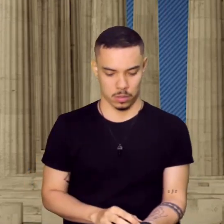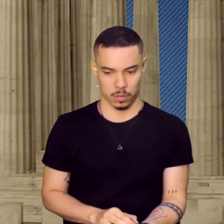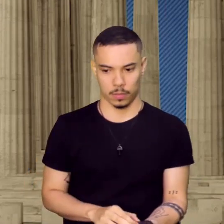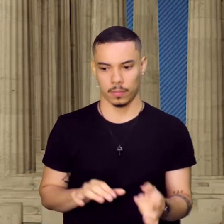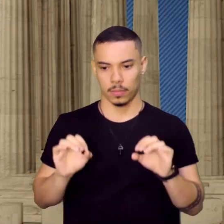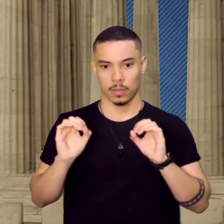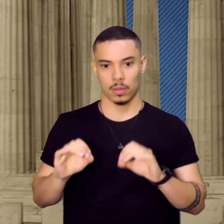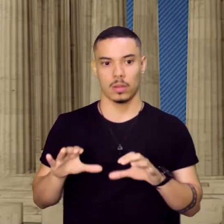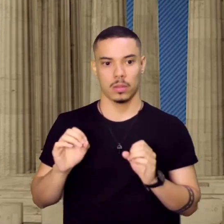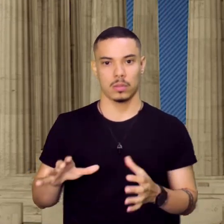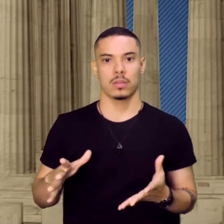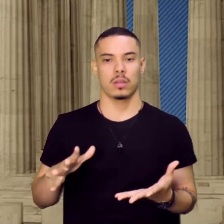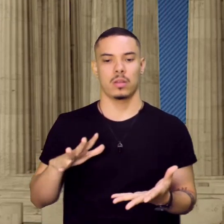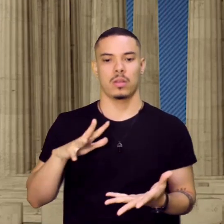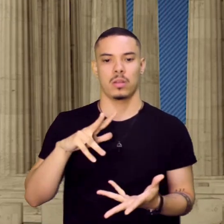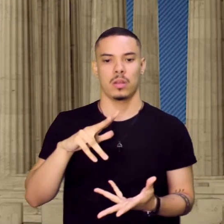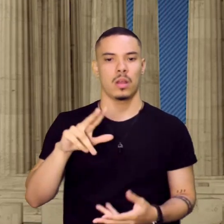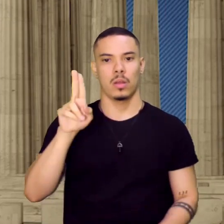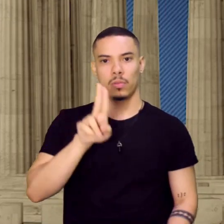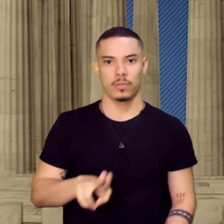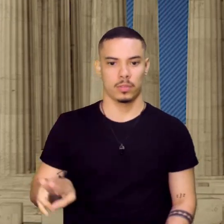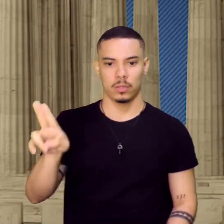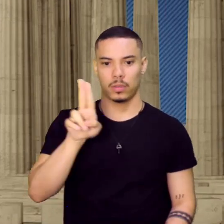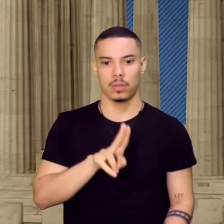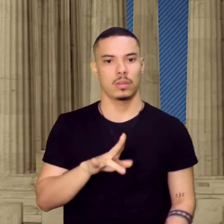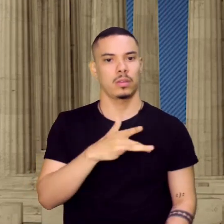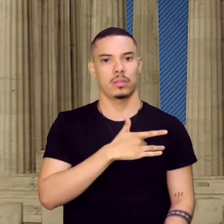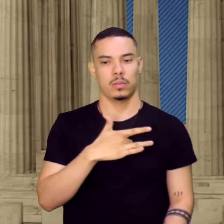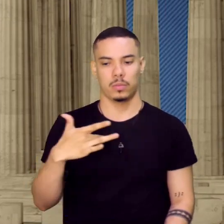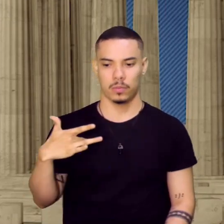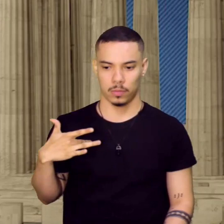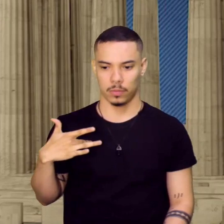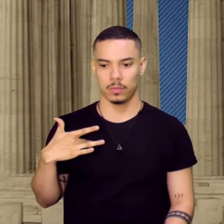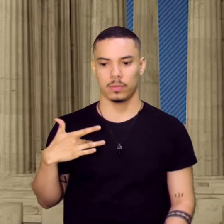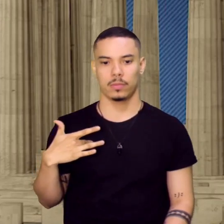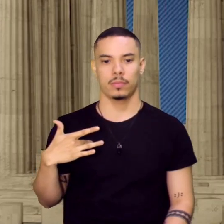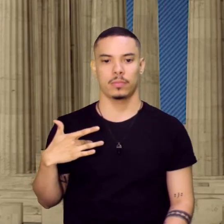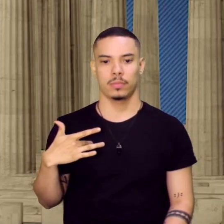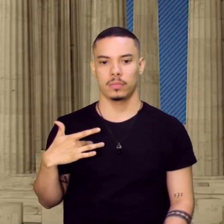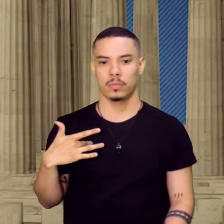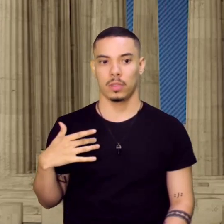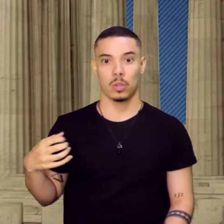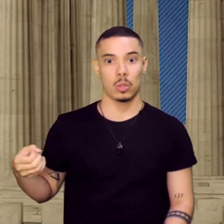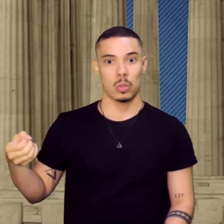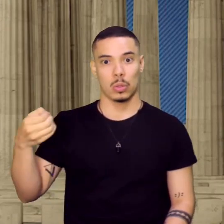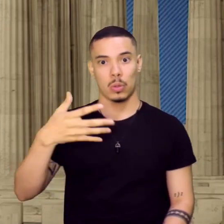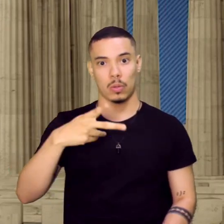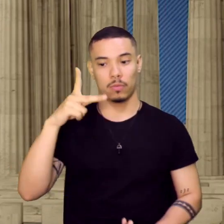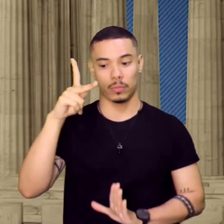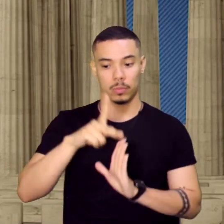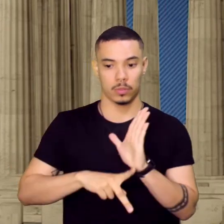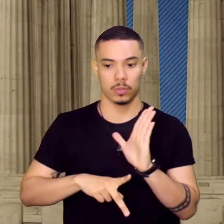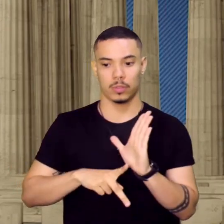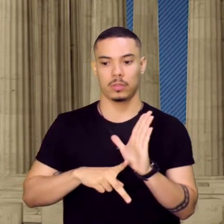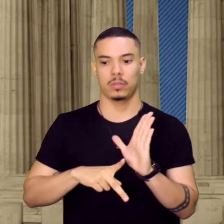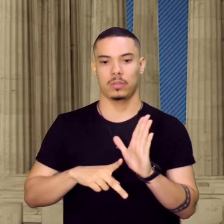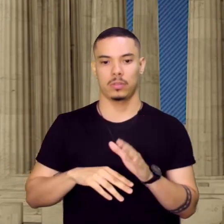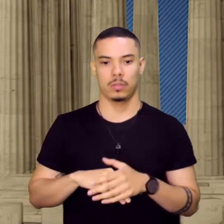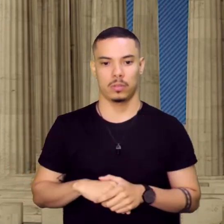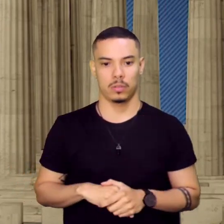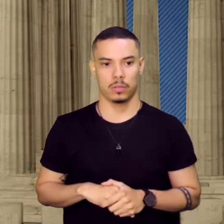direito à universidade Eita saúde etc até novos projetos Imagine só